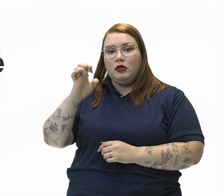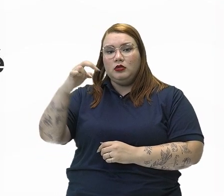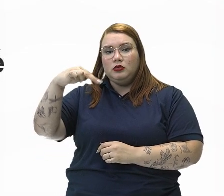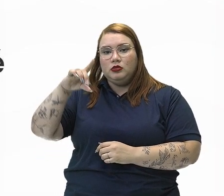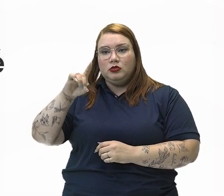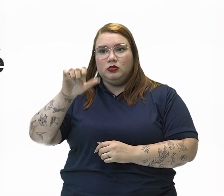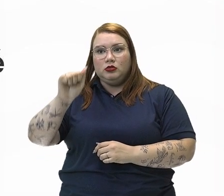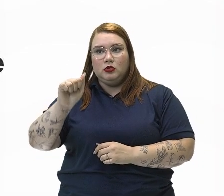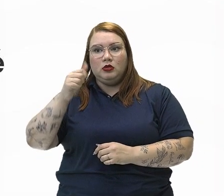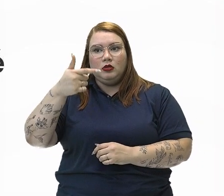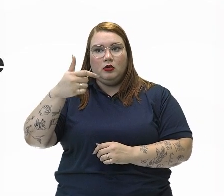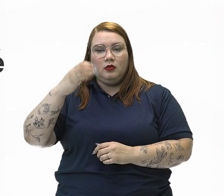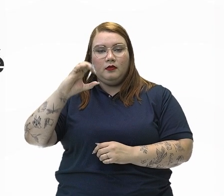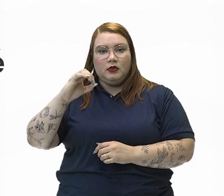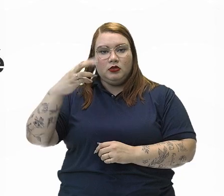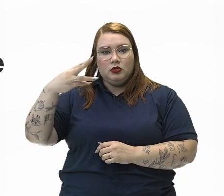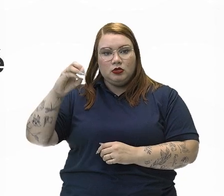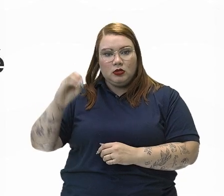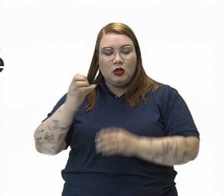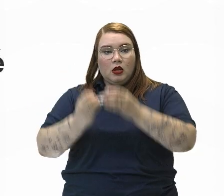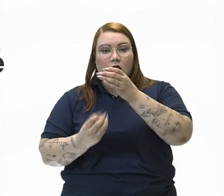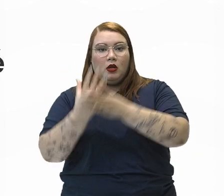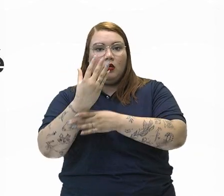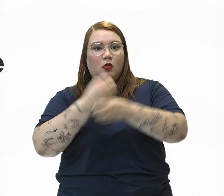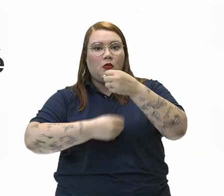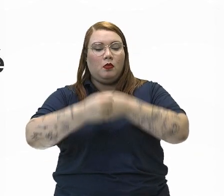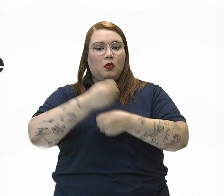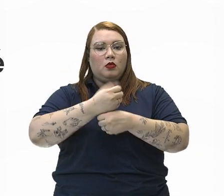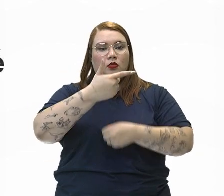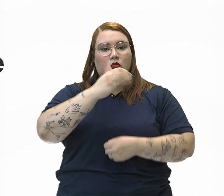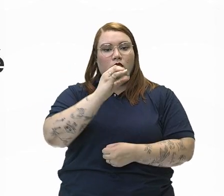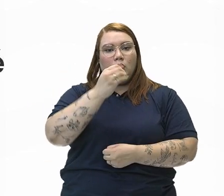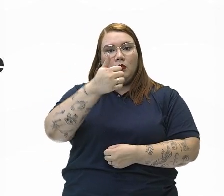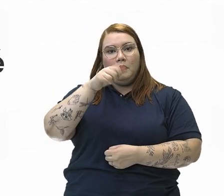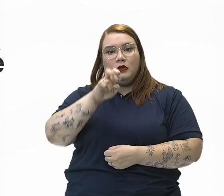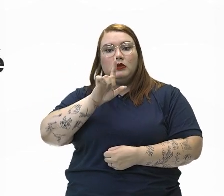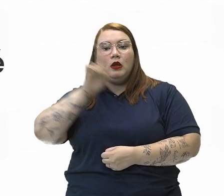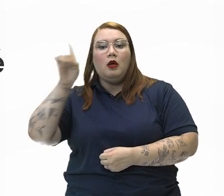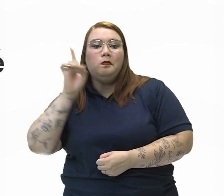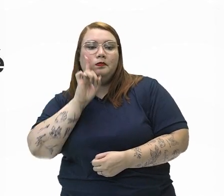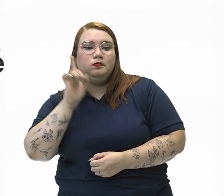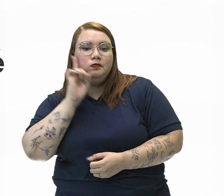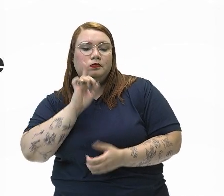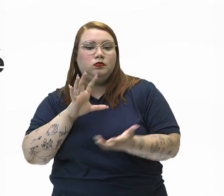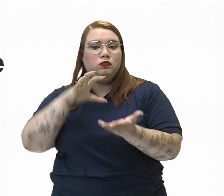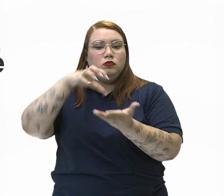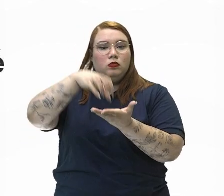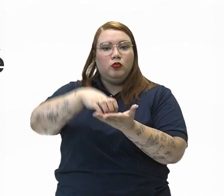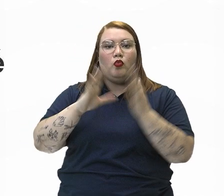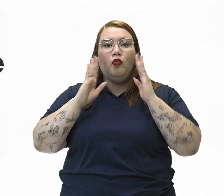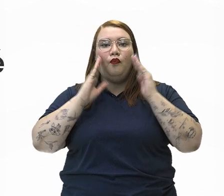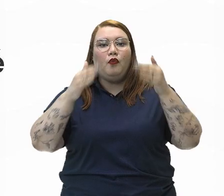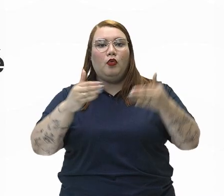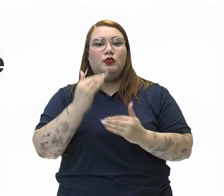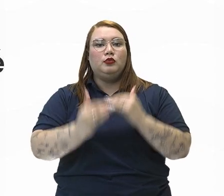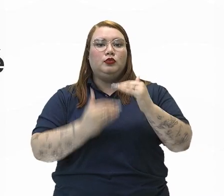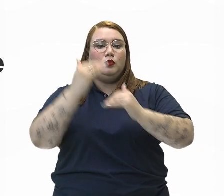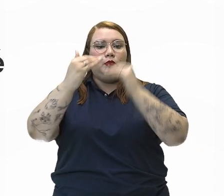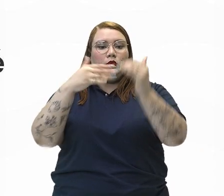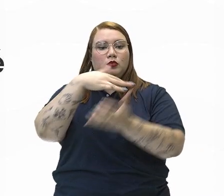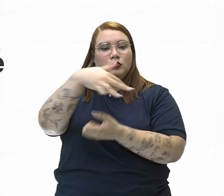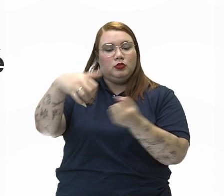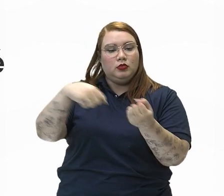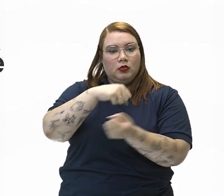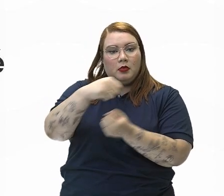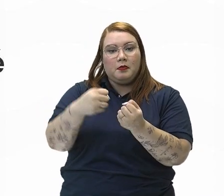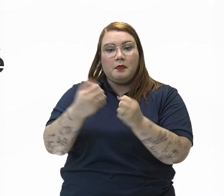2015 em Nova York, cúpula das Nações Unidas, para o desenvolvimento